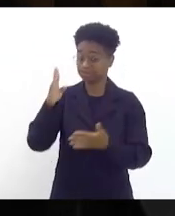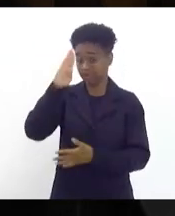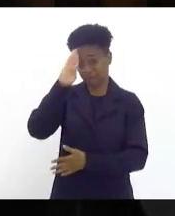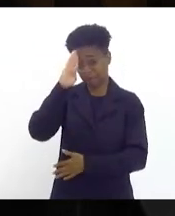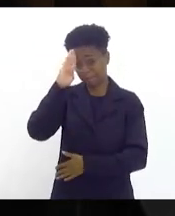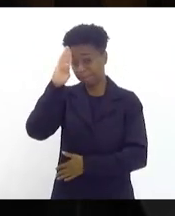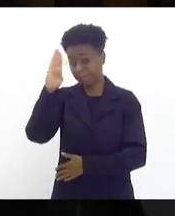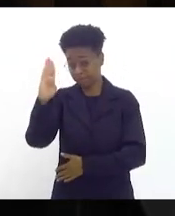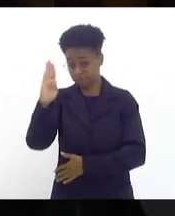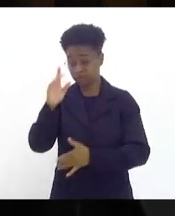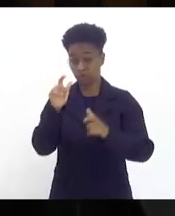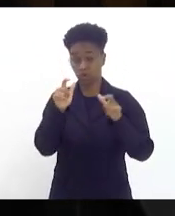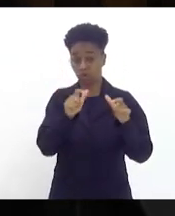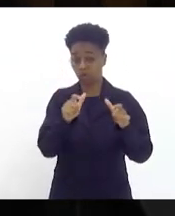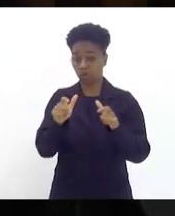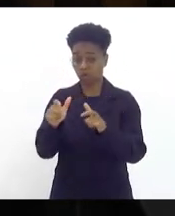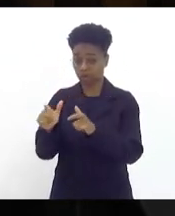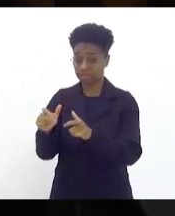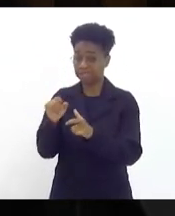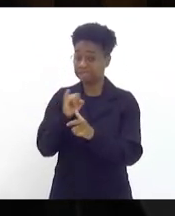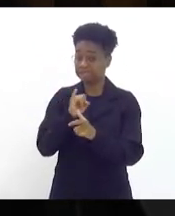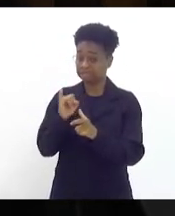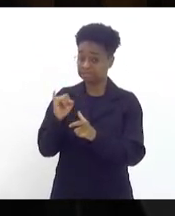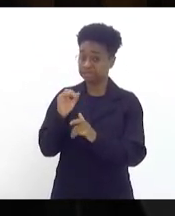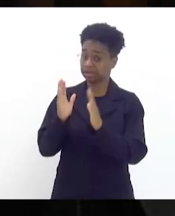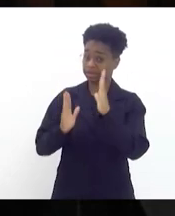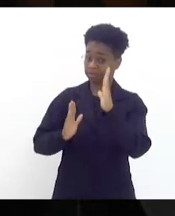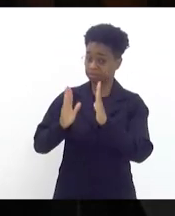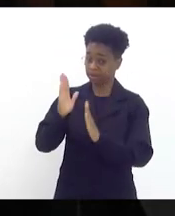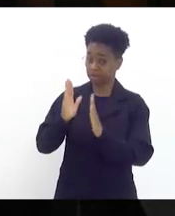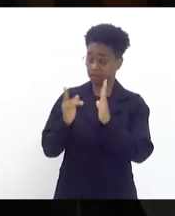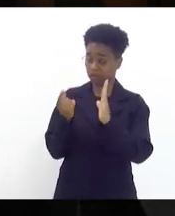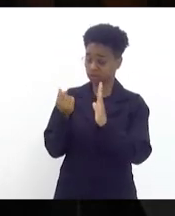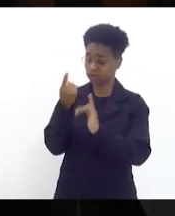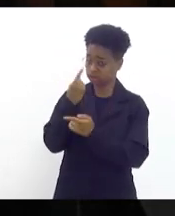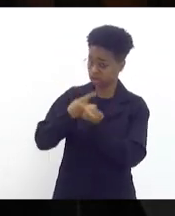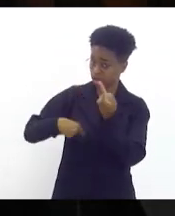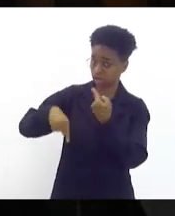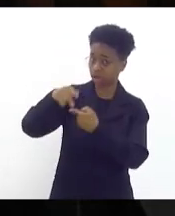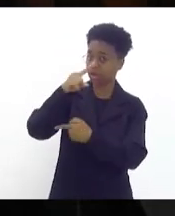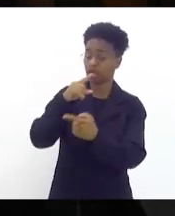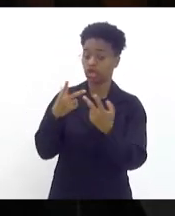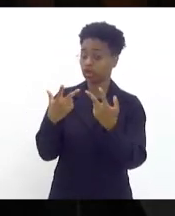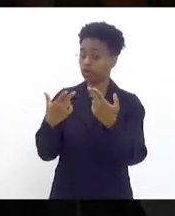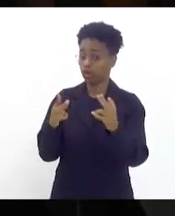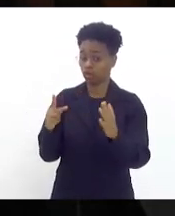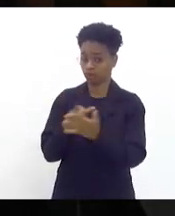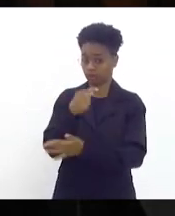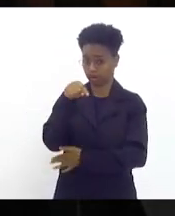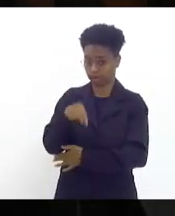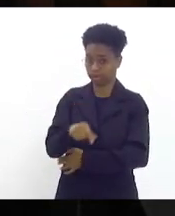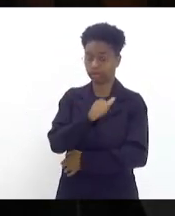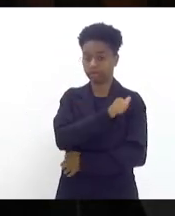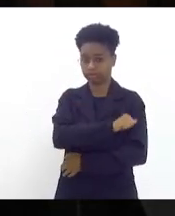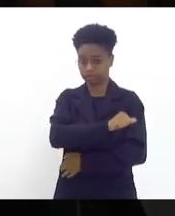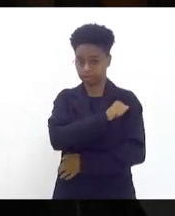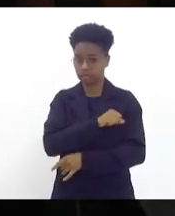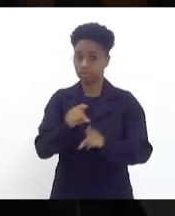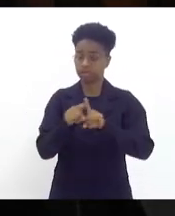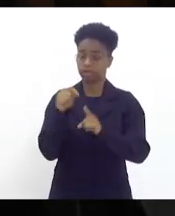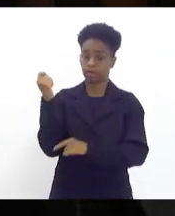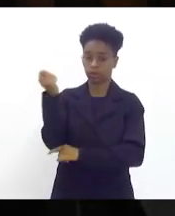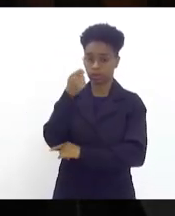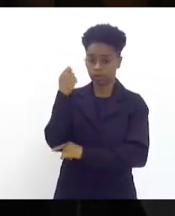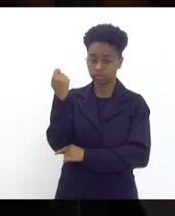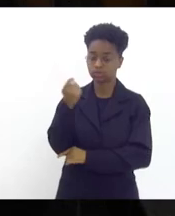aquelas que estão em regime de recuperação fiscal como é o caso do Rio de Janeiro do Rio Grande do